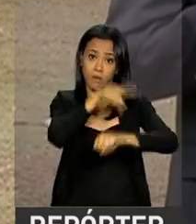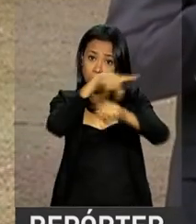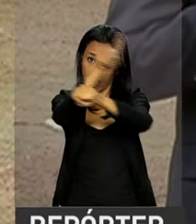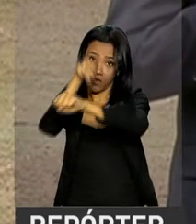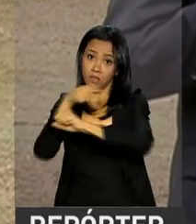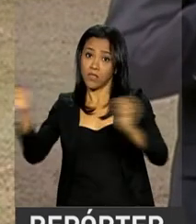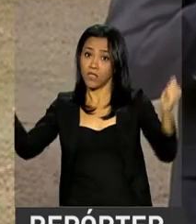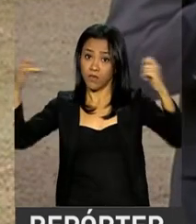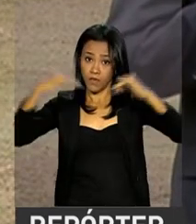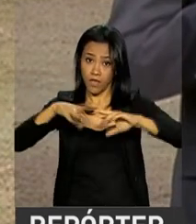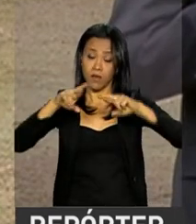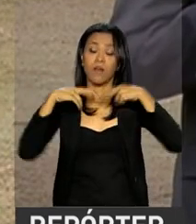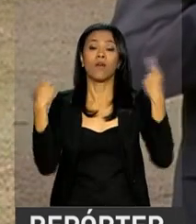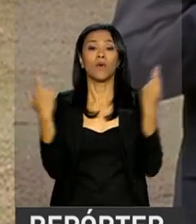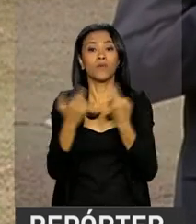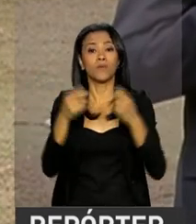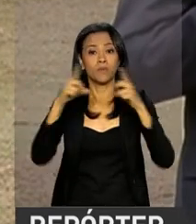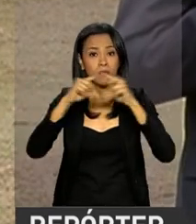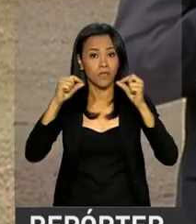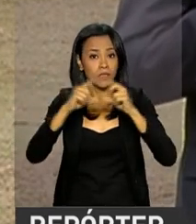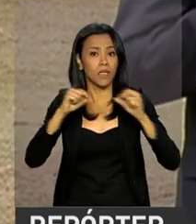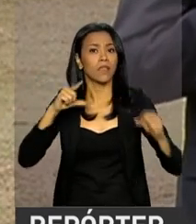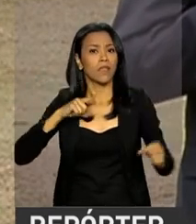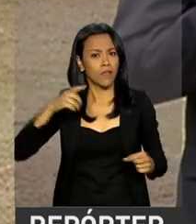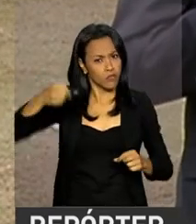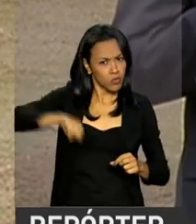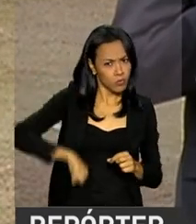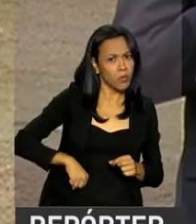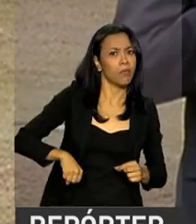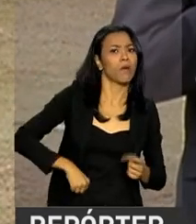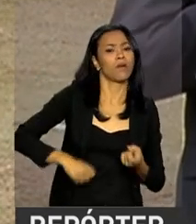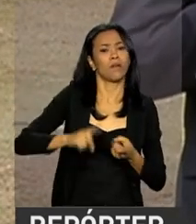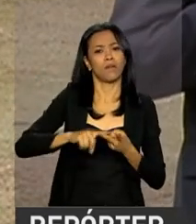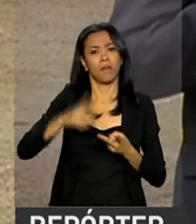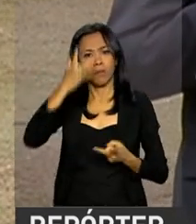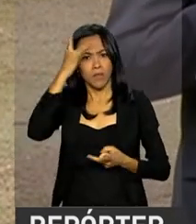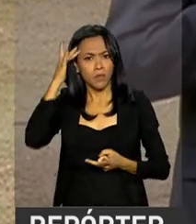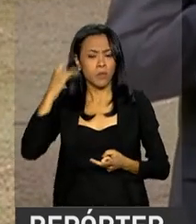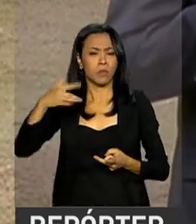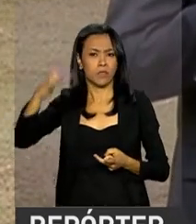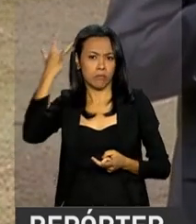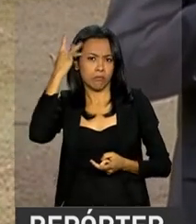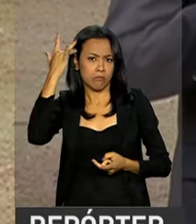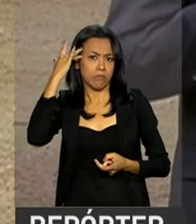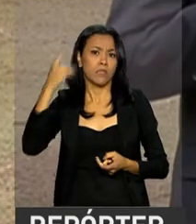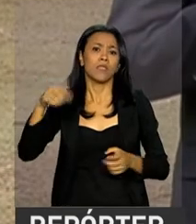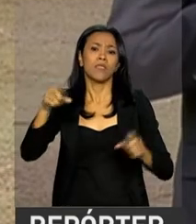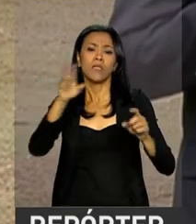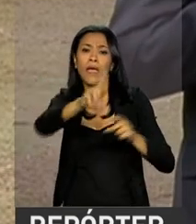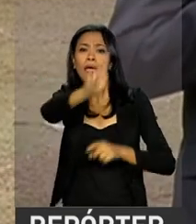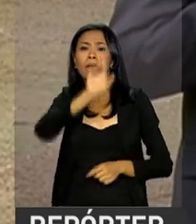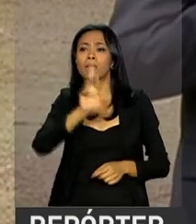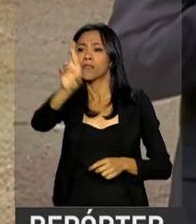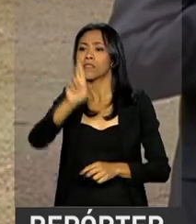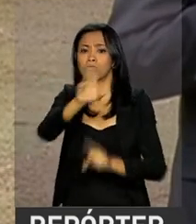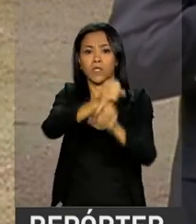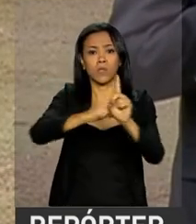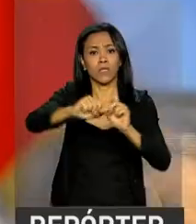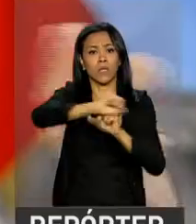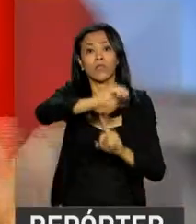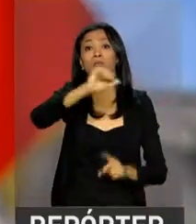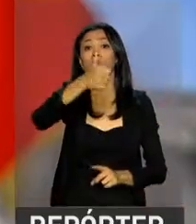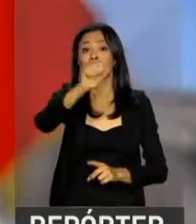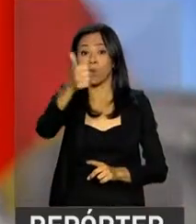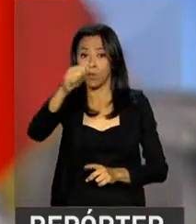em brasília o encontro com a participação de diplomatas especialistas e representantes da sociedade civil dos 11 países do bloco